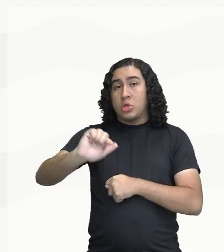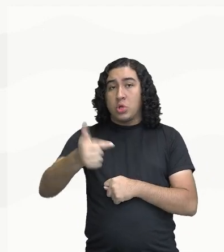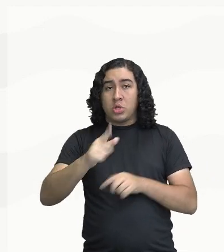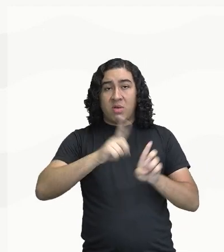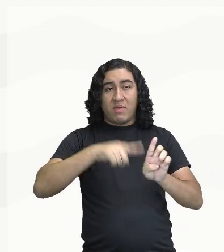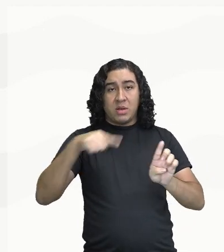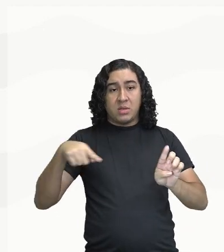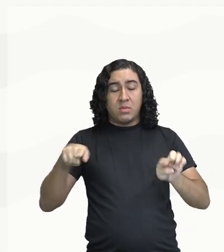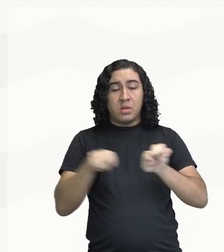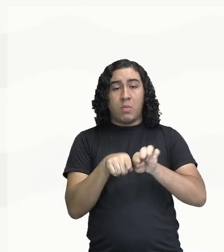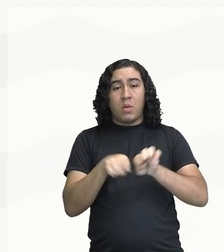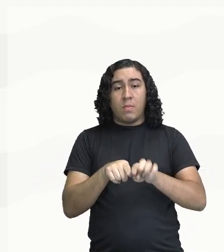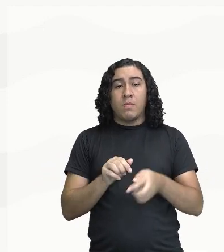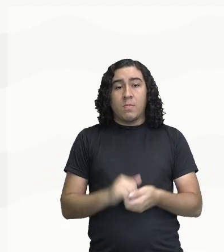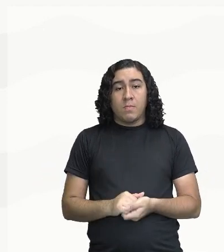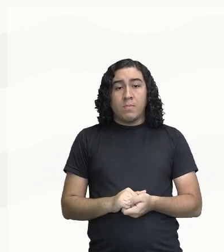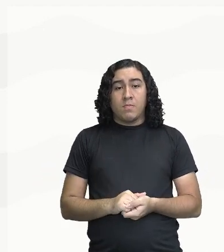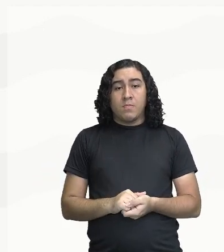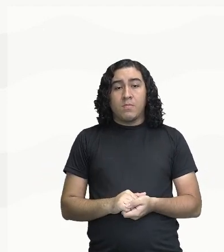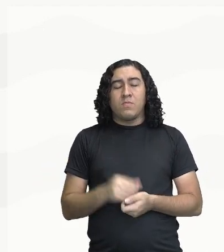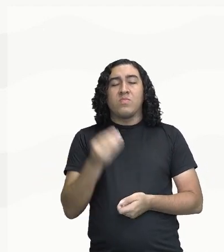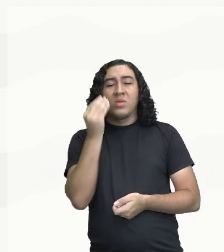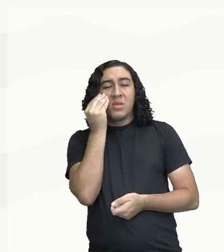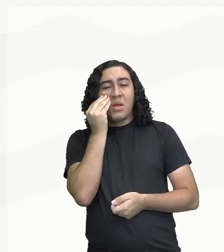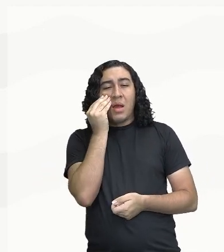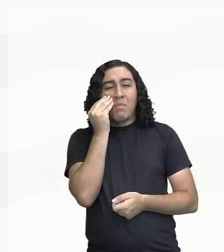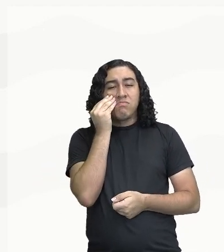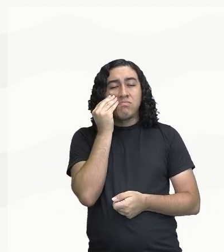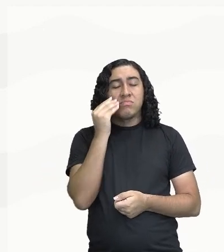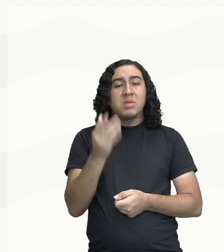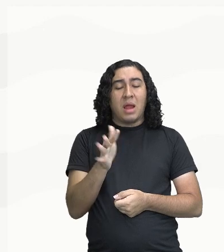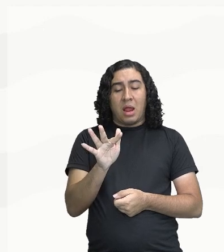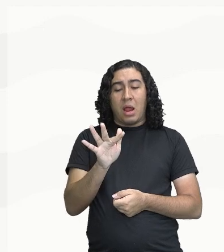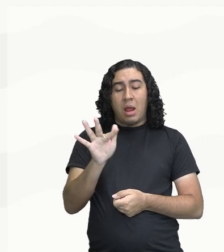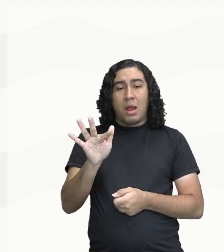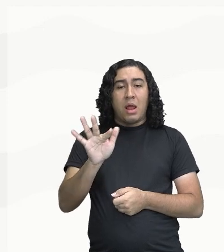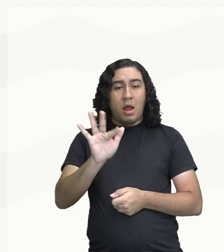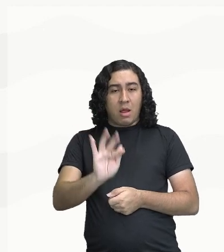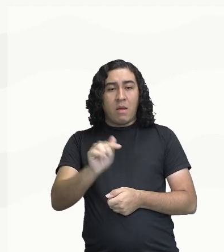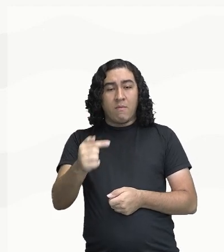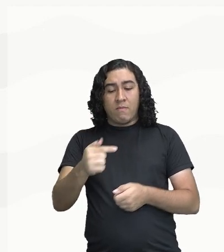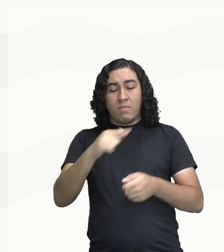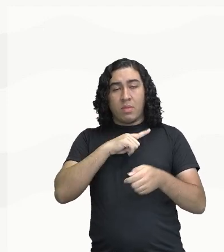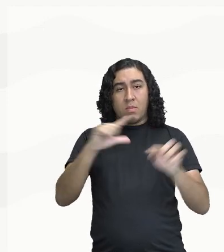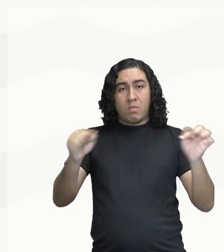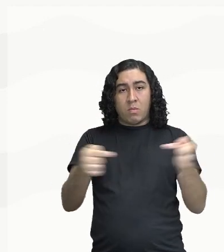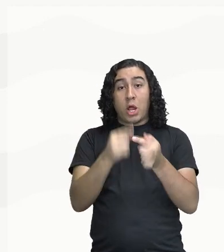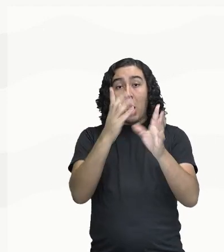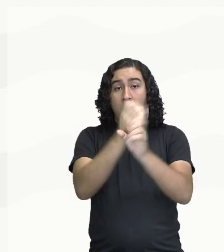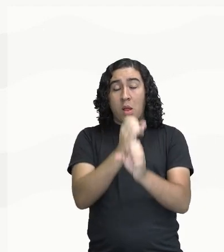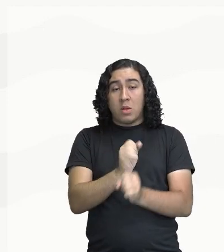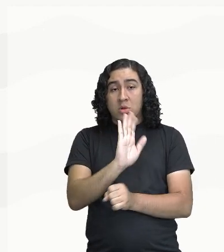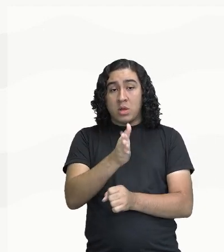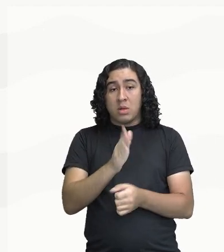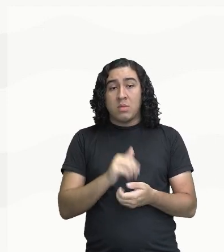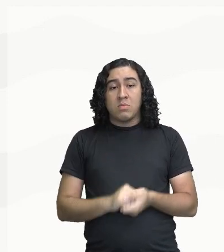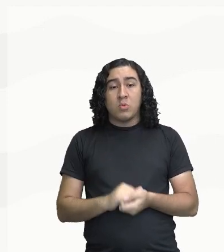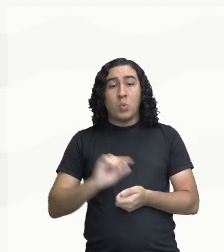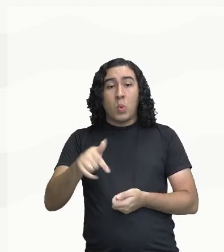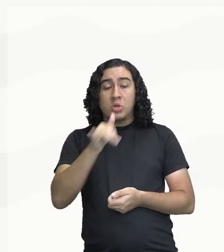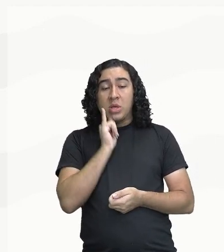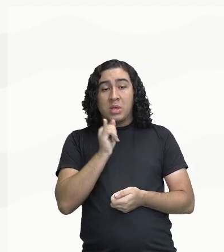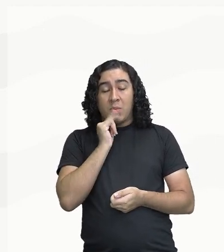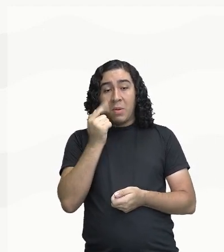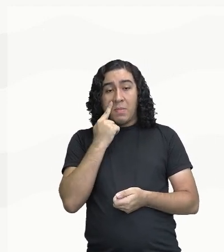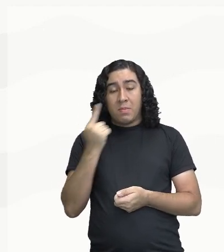variáveis. Vejam que aqui na frequência relativa, a gente também já tem o cálculo. Para esse exemplo que a gente viu,